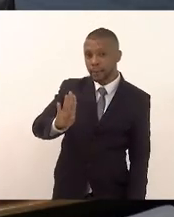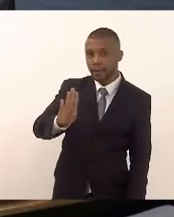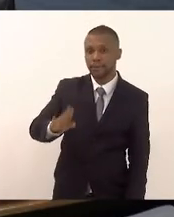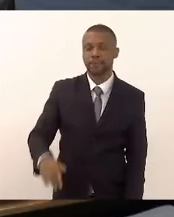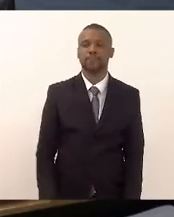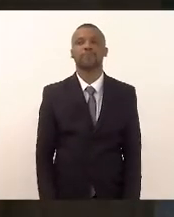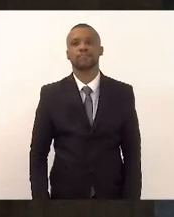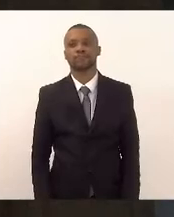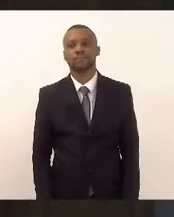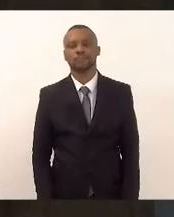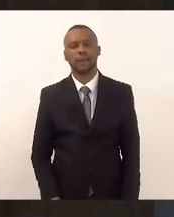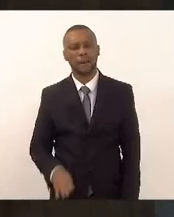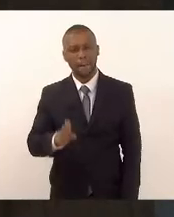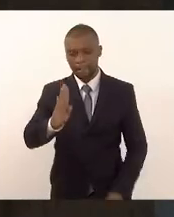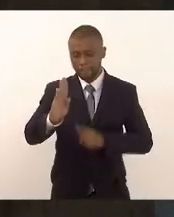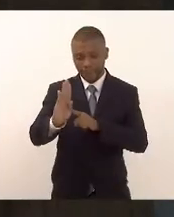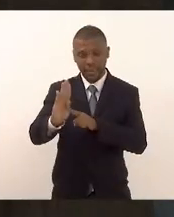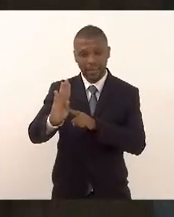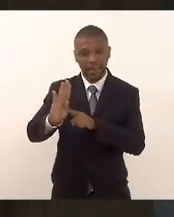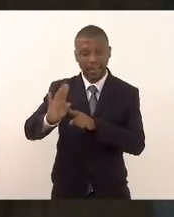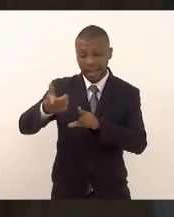De Brasil.